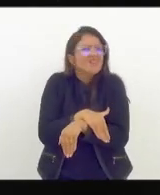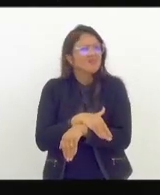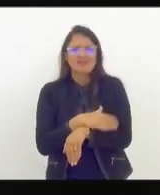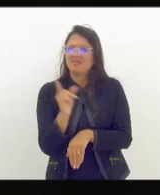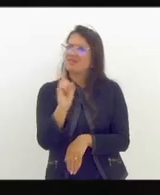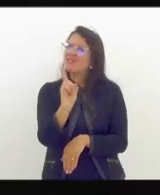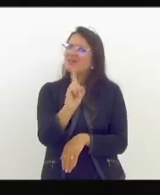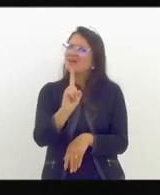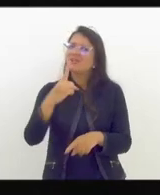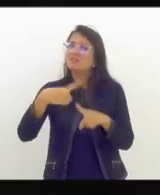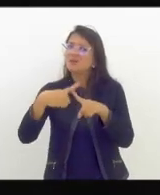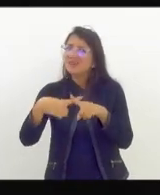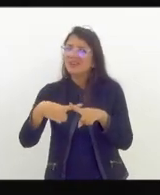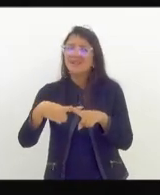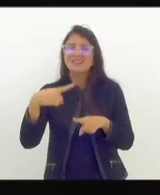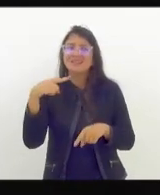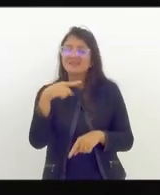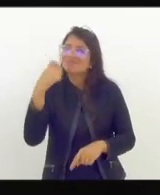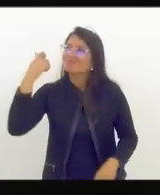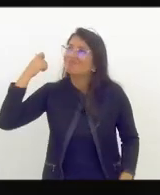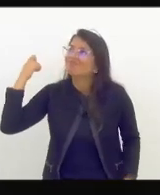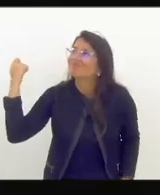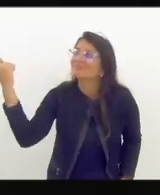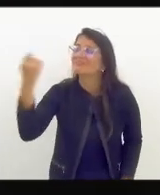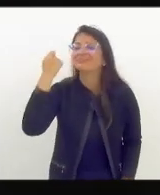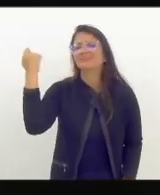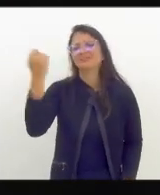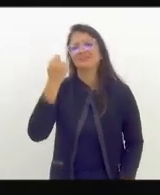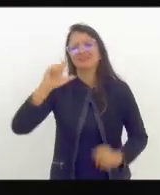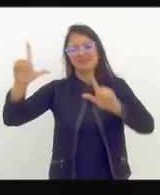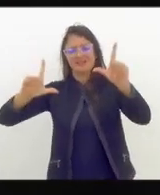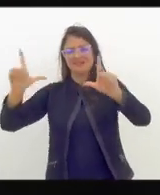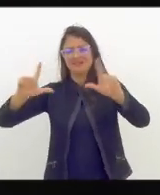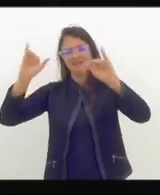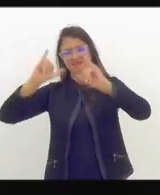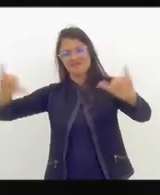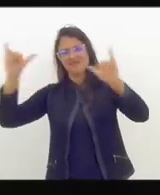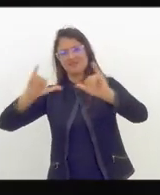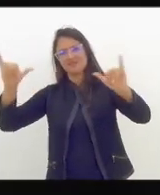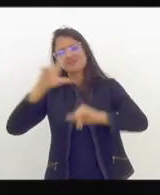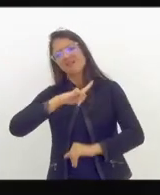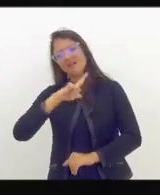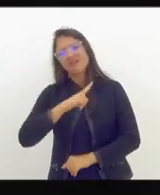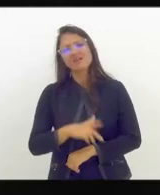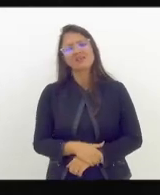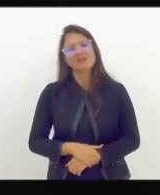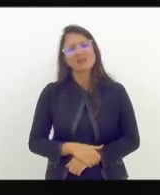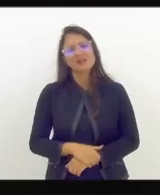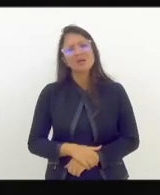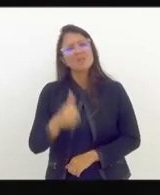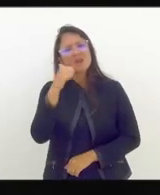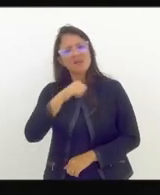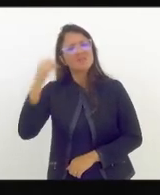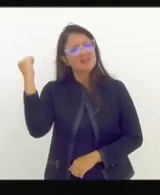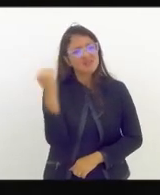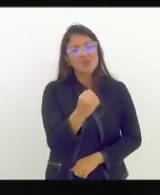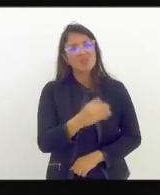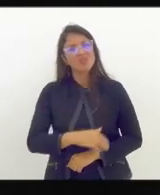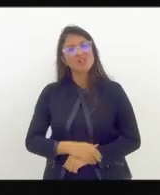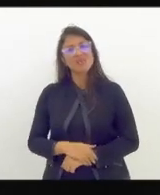fato revelado, anunciado pelas televisões, o assassinato de uma mulher que se torna algo